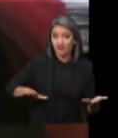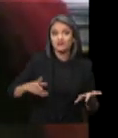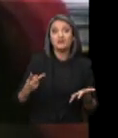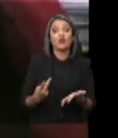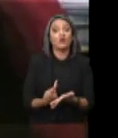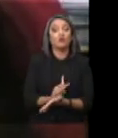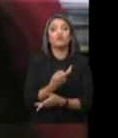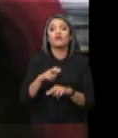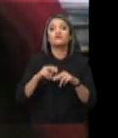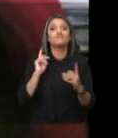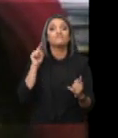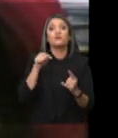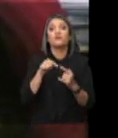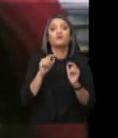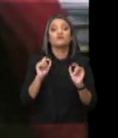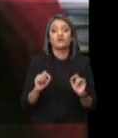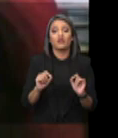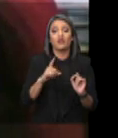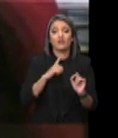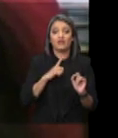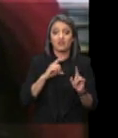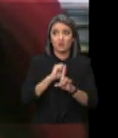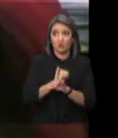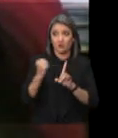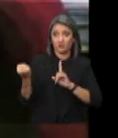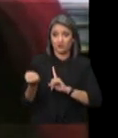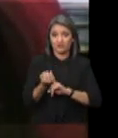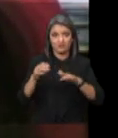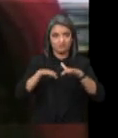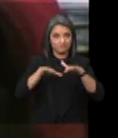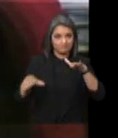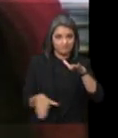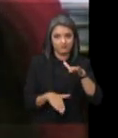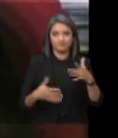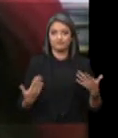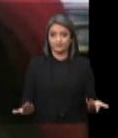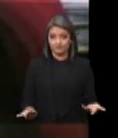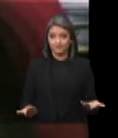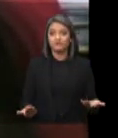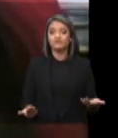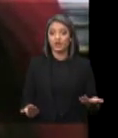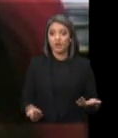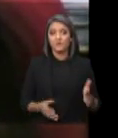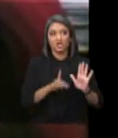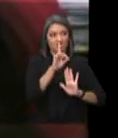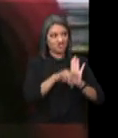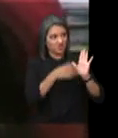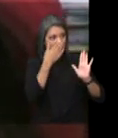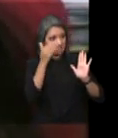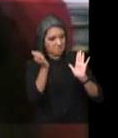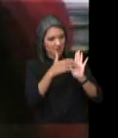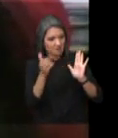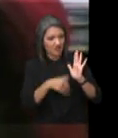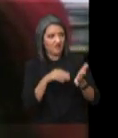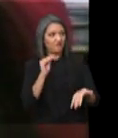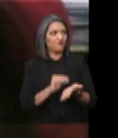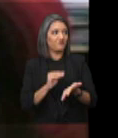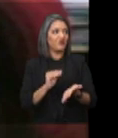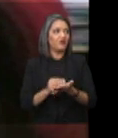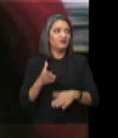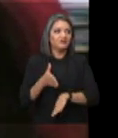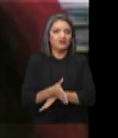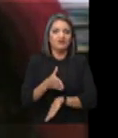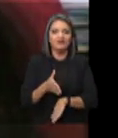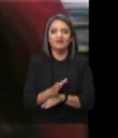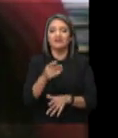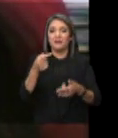objetivas estabelecidas por uma sociedade desigual por violações de direitos por falta de acesso às políticas públicas